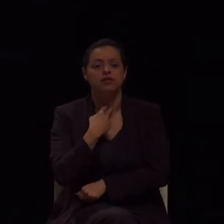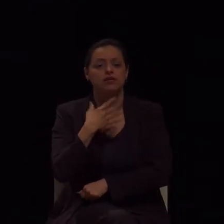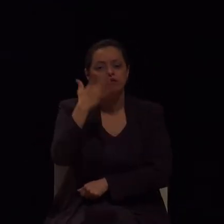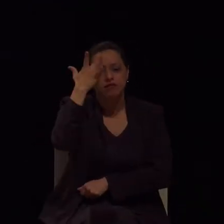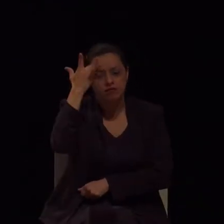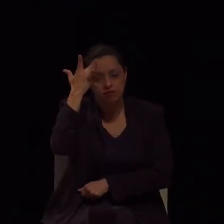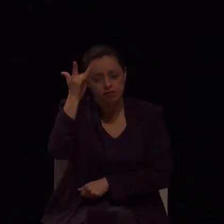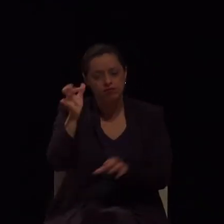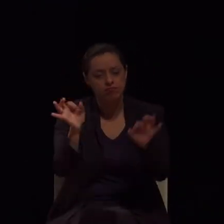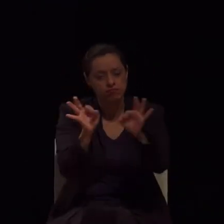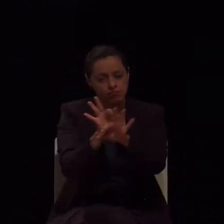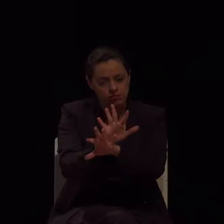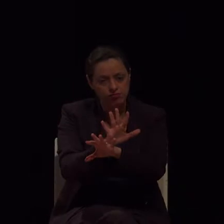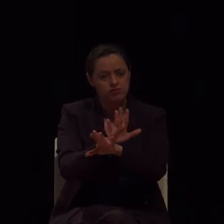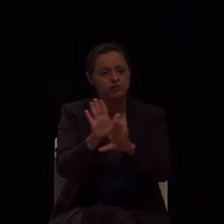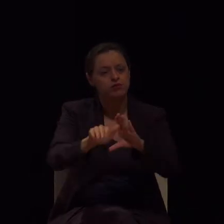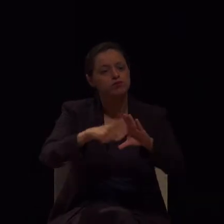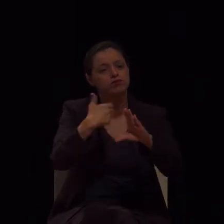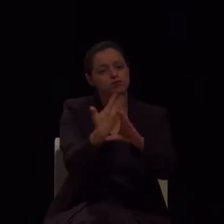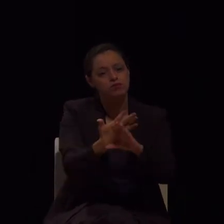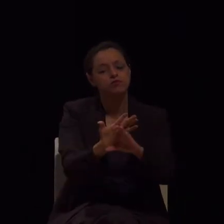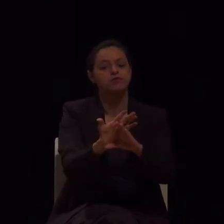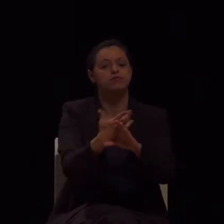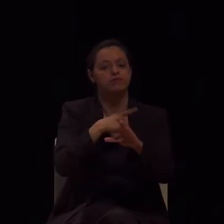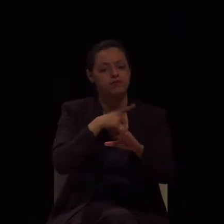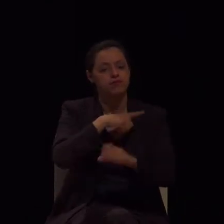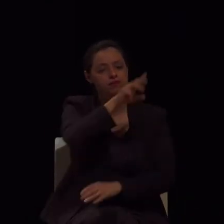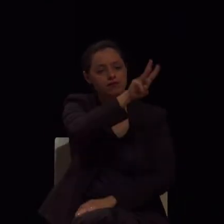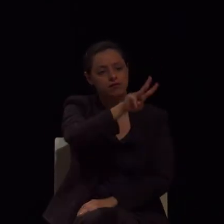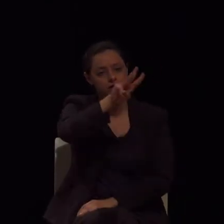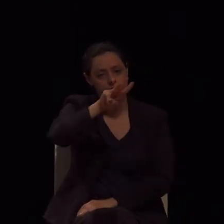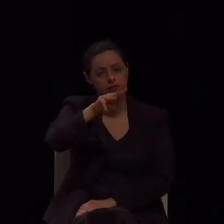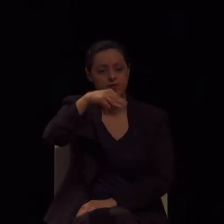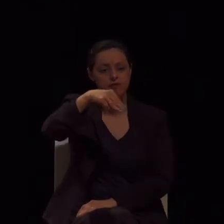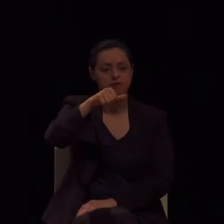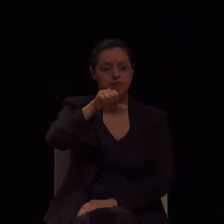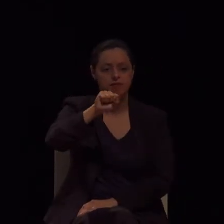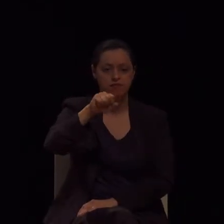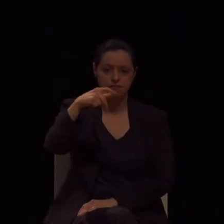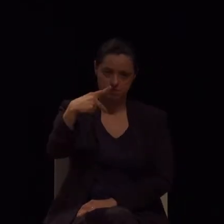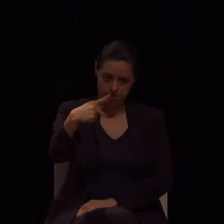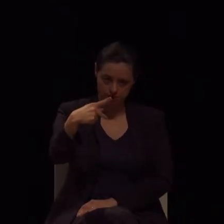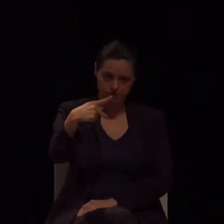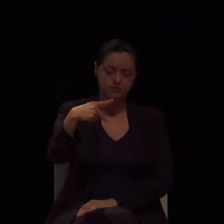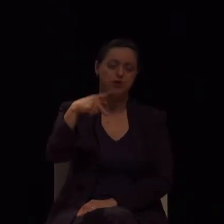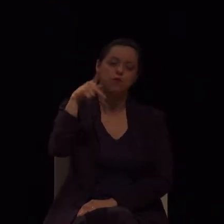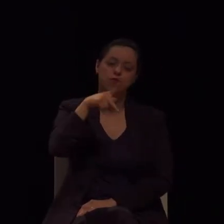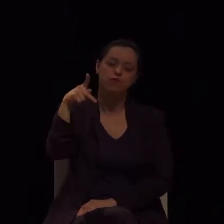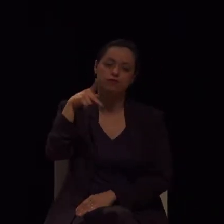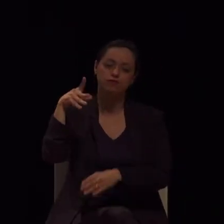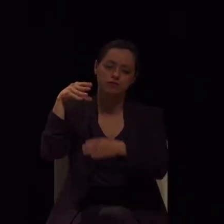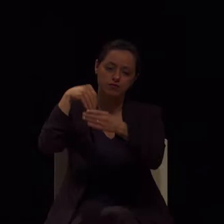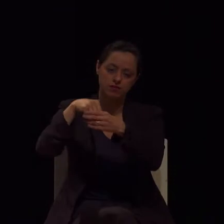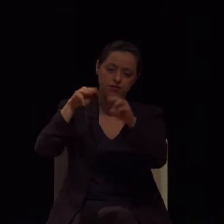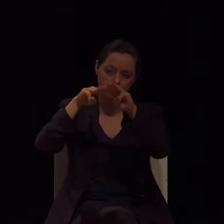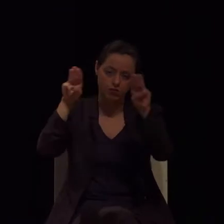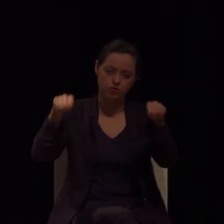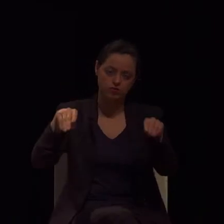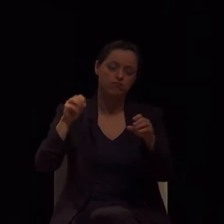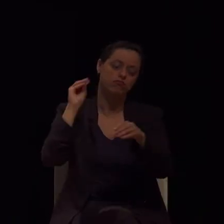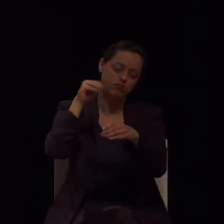ou na página do mar cem professores no museu então fica um registo estão sendo filmados também